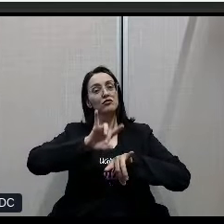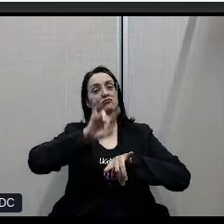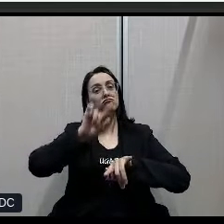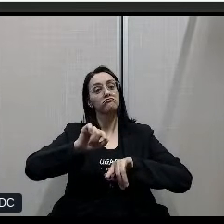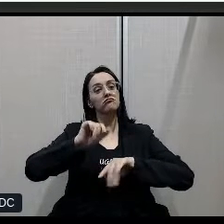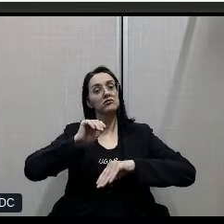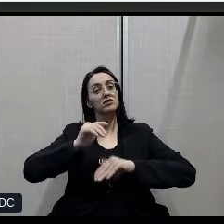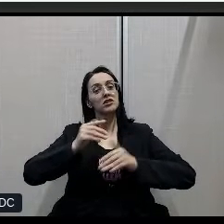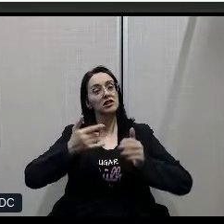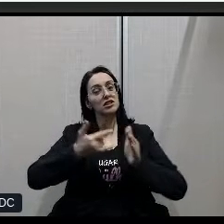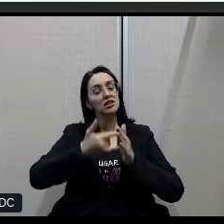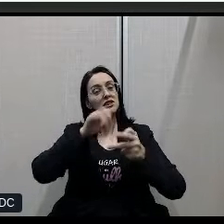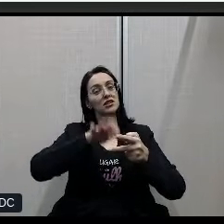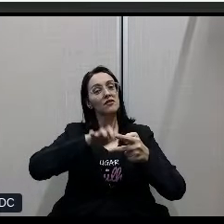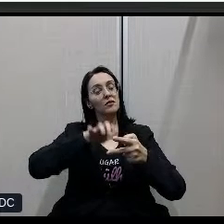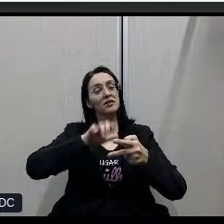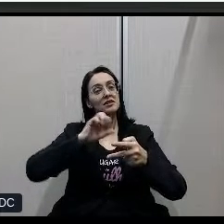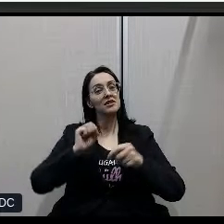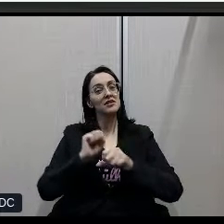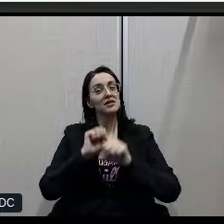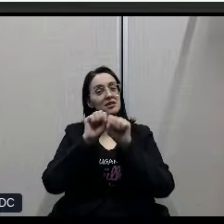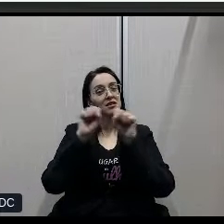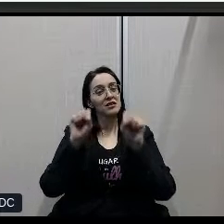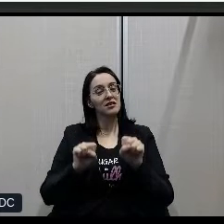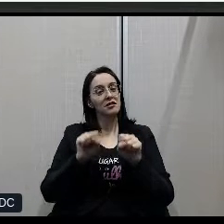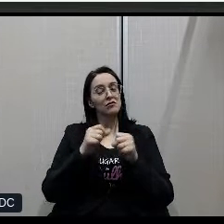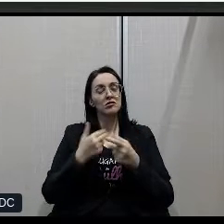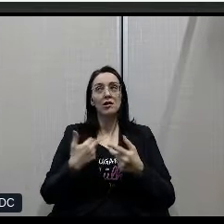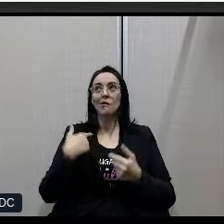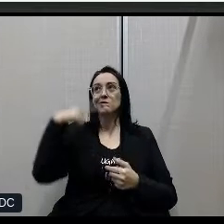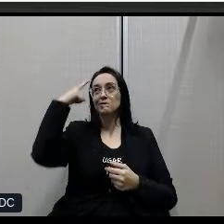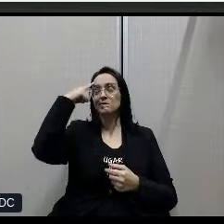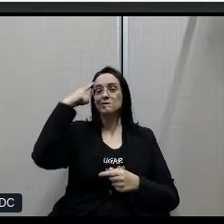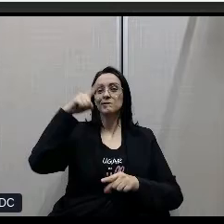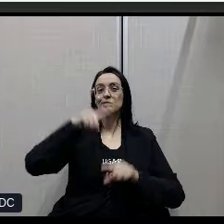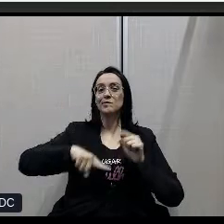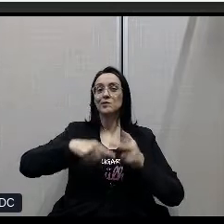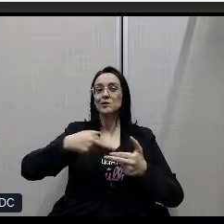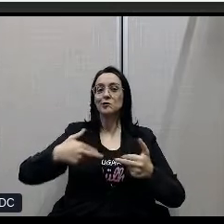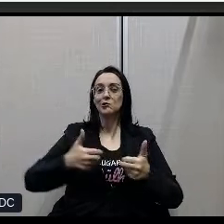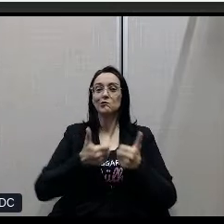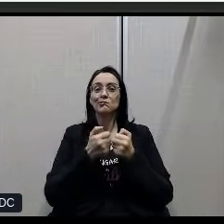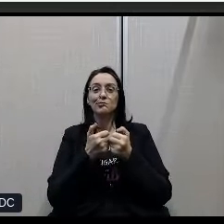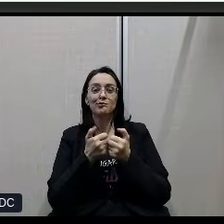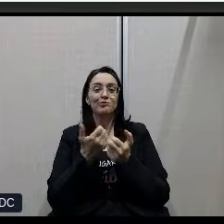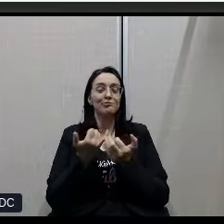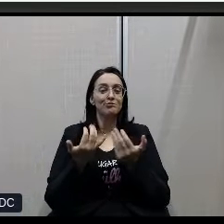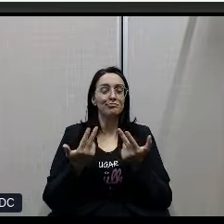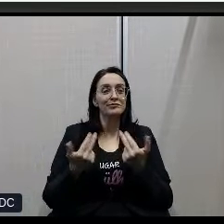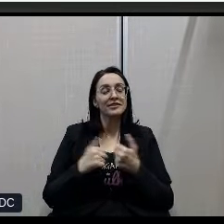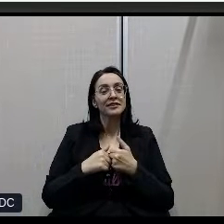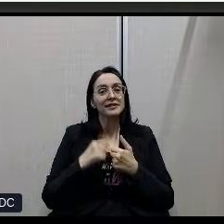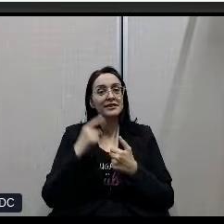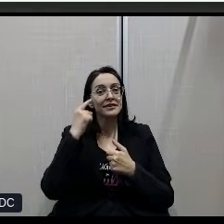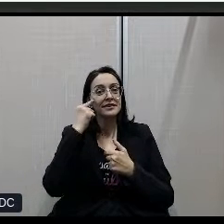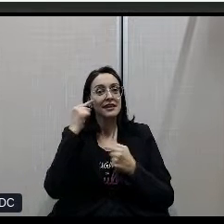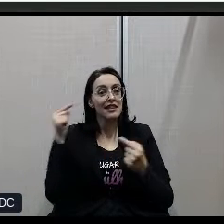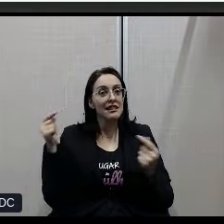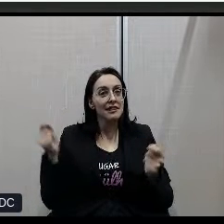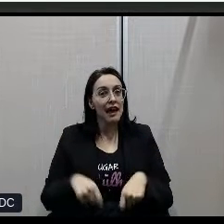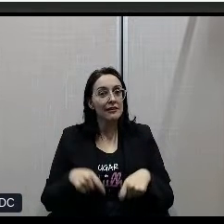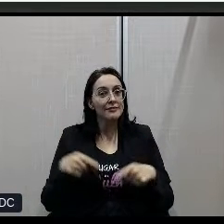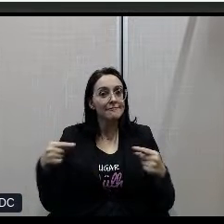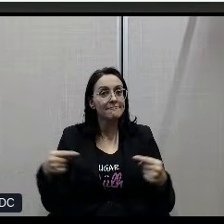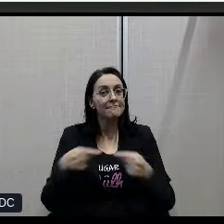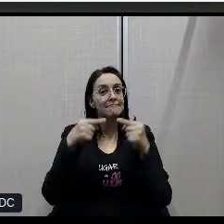época. E eu decidi, por que não eu fazer um produto, um jogo, que seja, que pudesse, sei